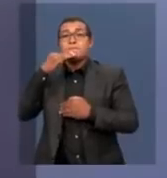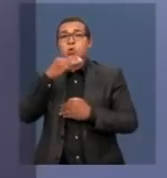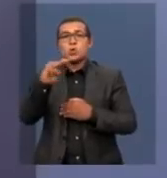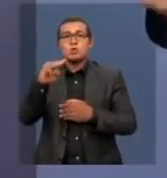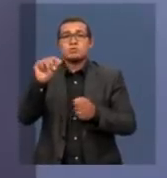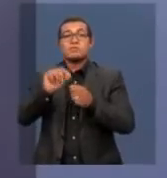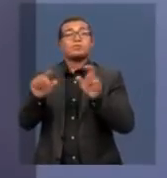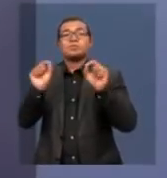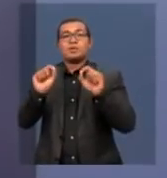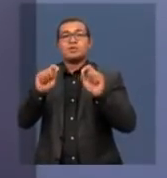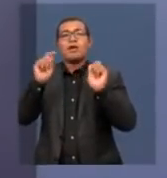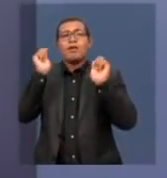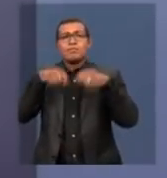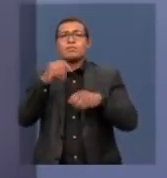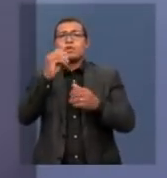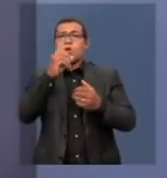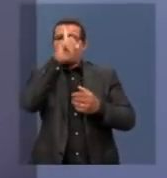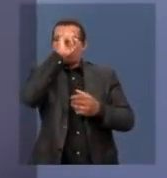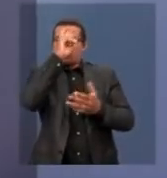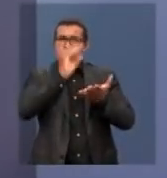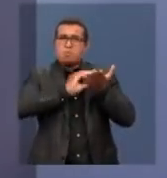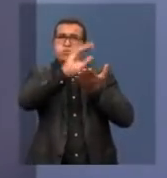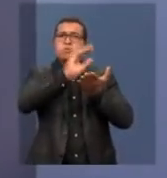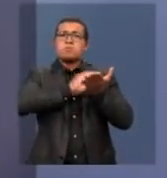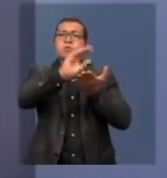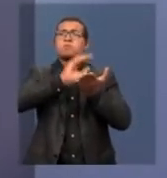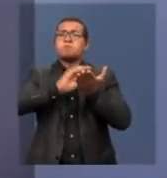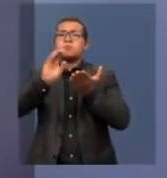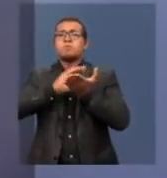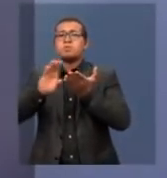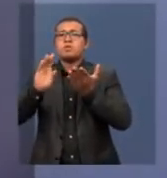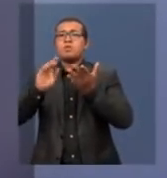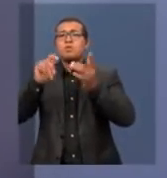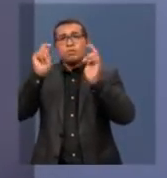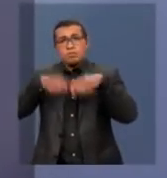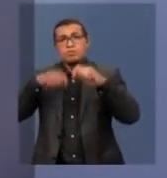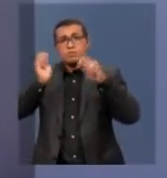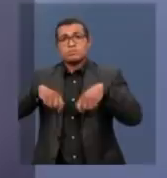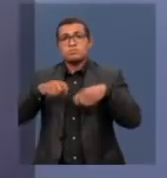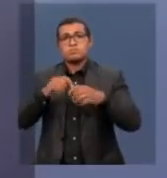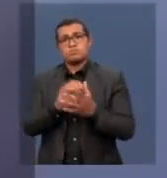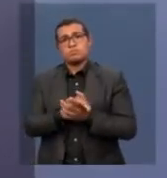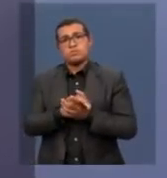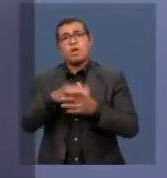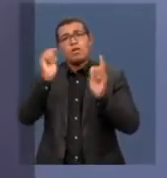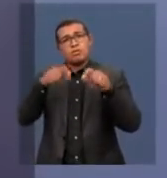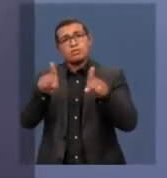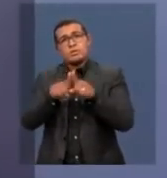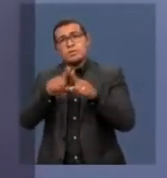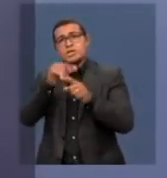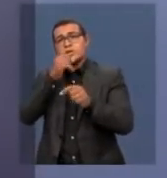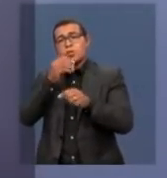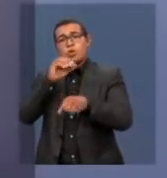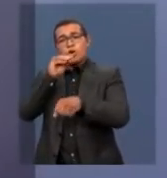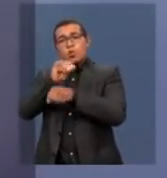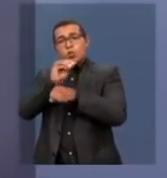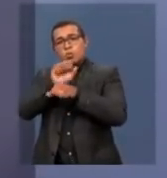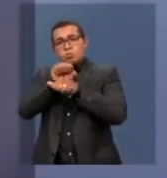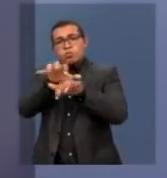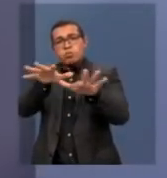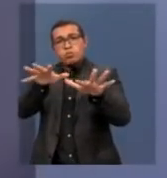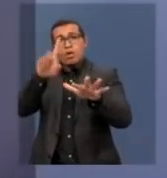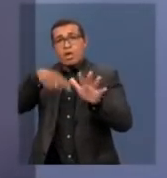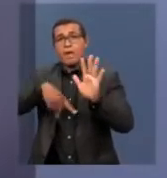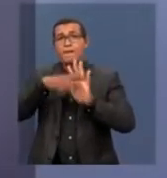esse dinheiro não dá para os hospitais vão fazer o aquidabã vamos fazer no seminário vamos fazer é ampliar a rede cuidar é um grande